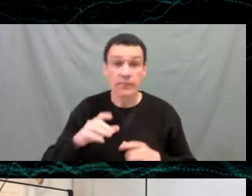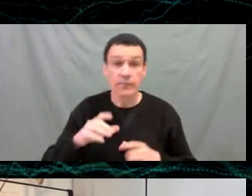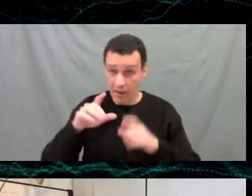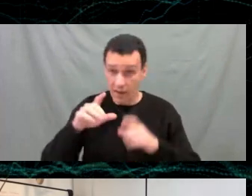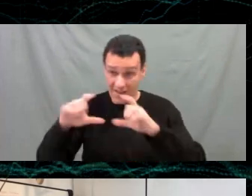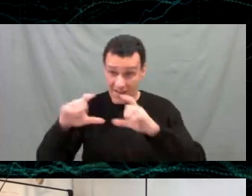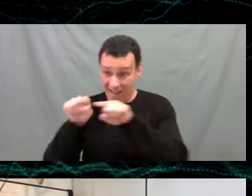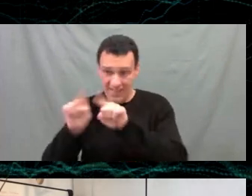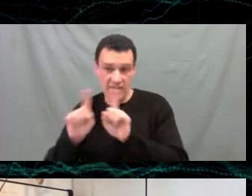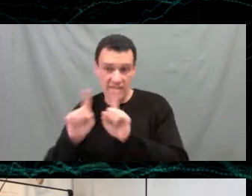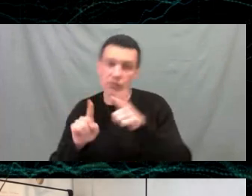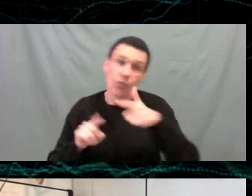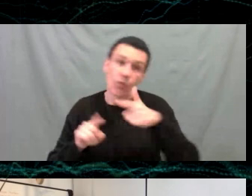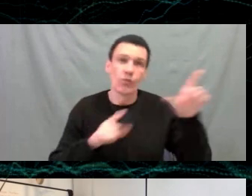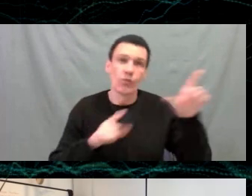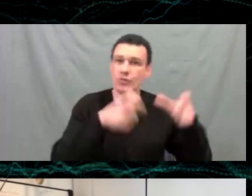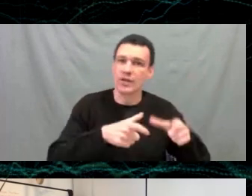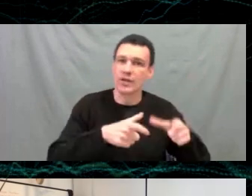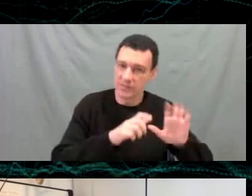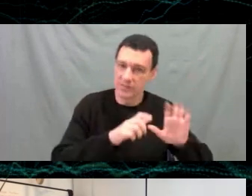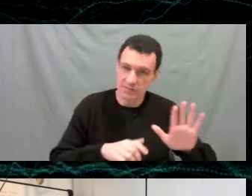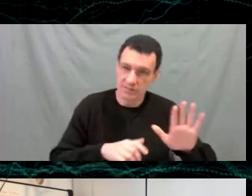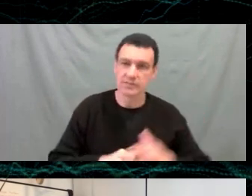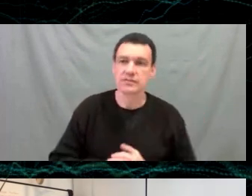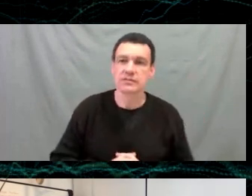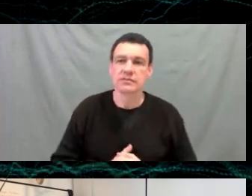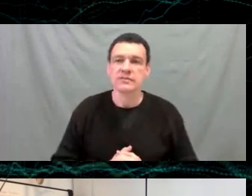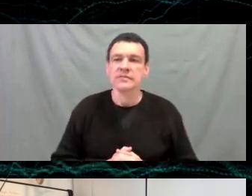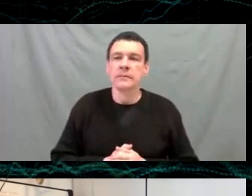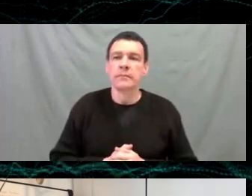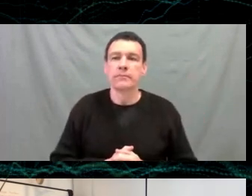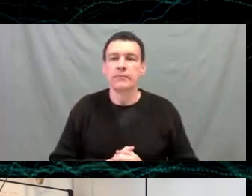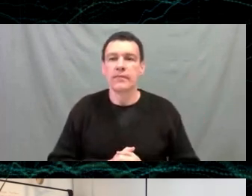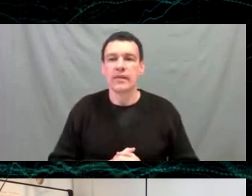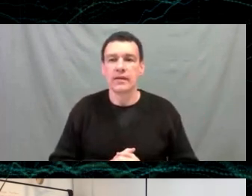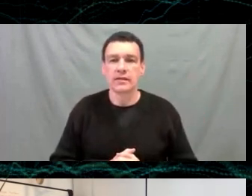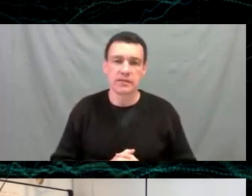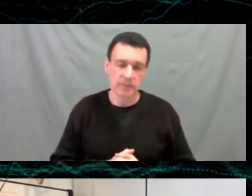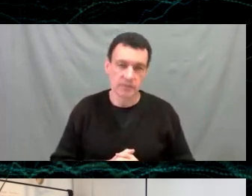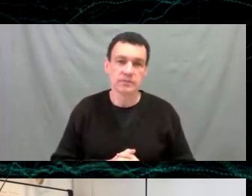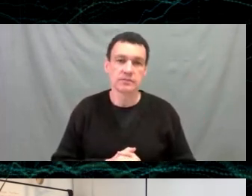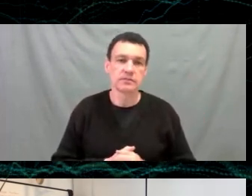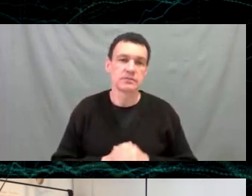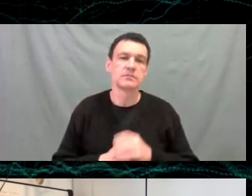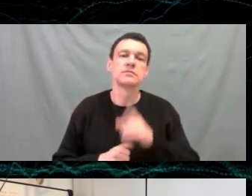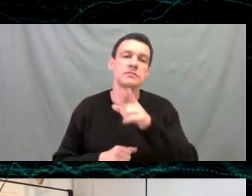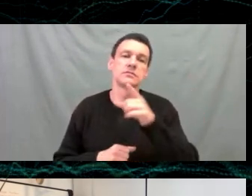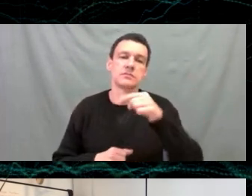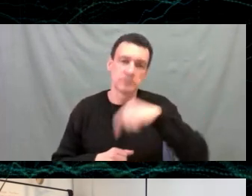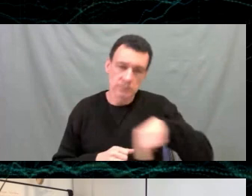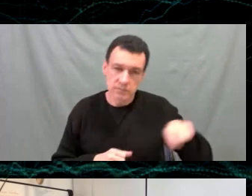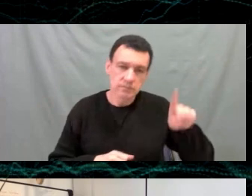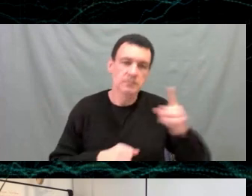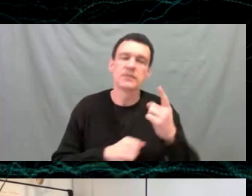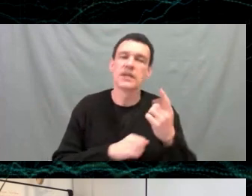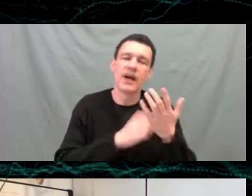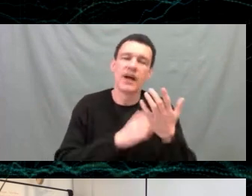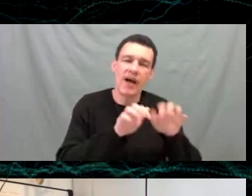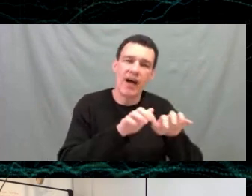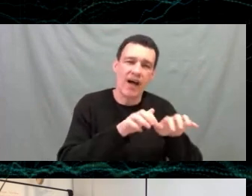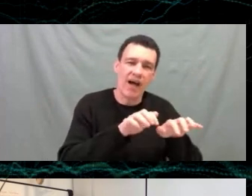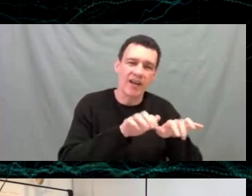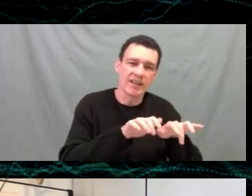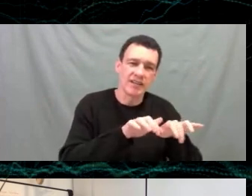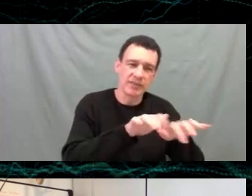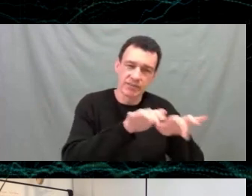região, beleza? Então, vamos dar uma olhadinha agora nesses arquivos de configuração. Por quê? Porque